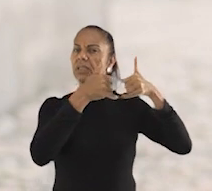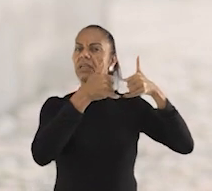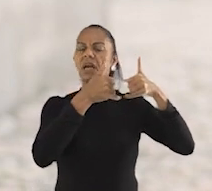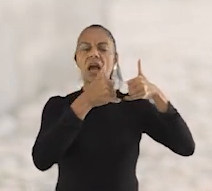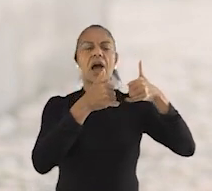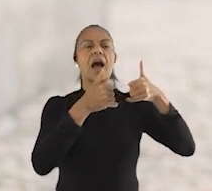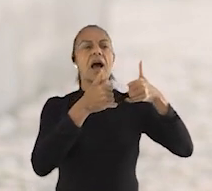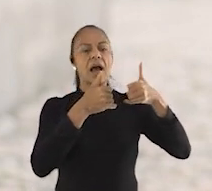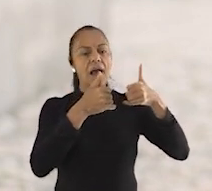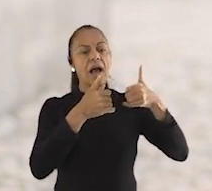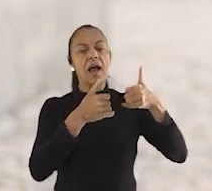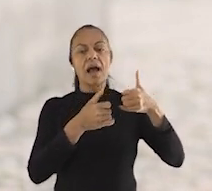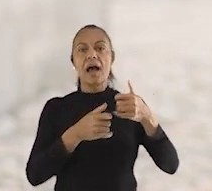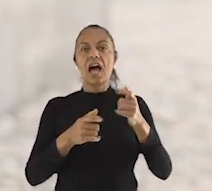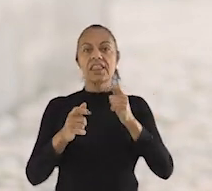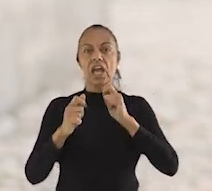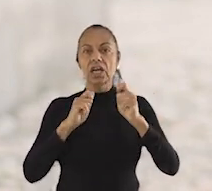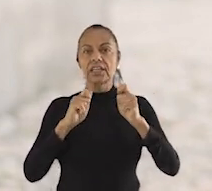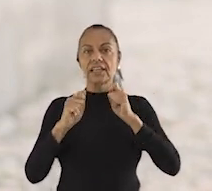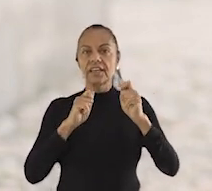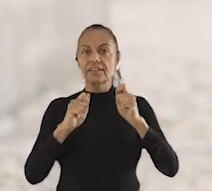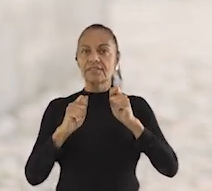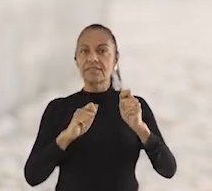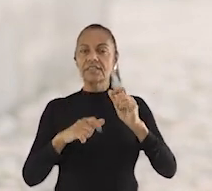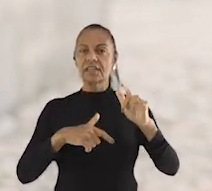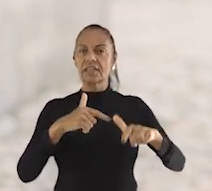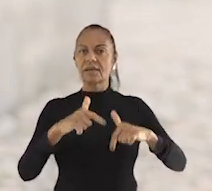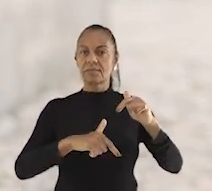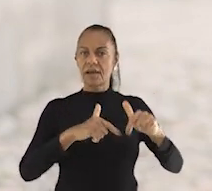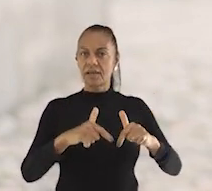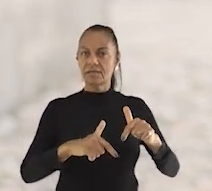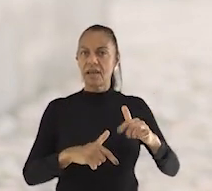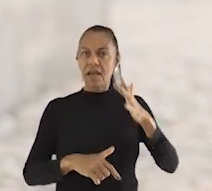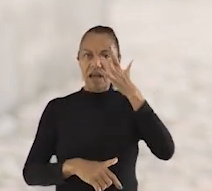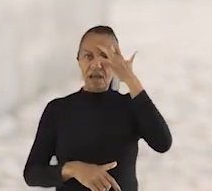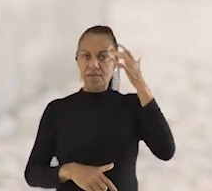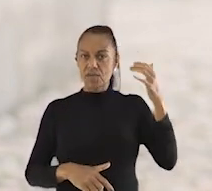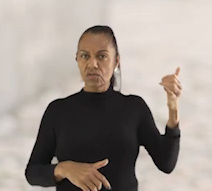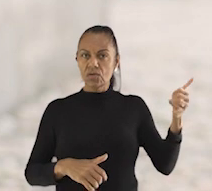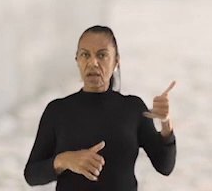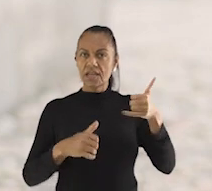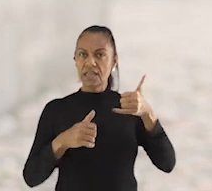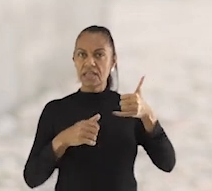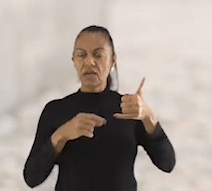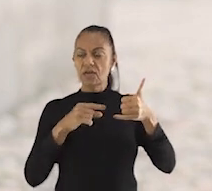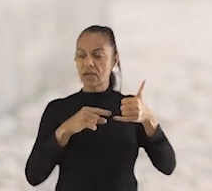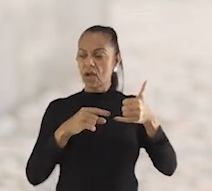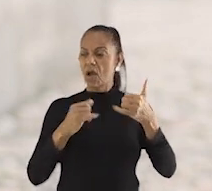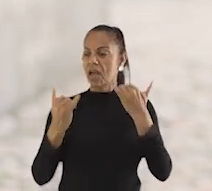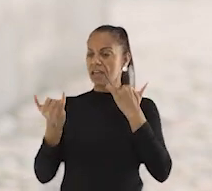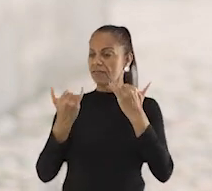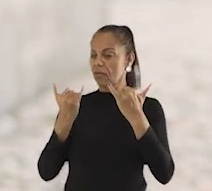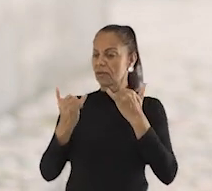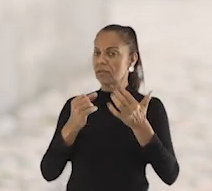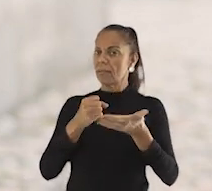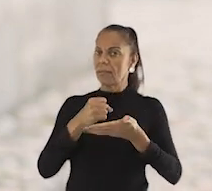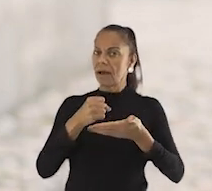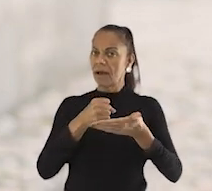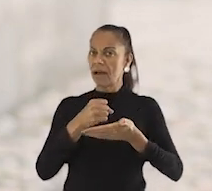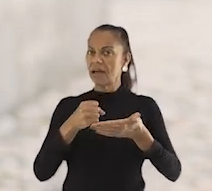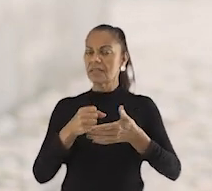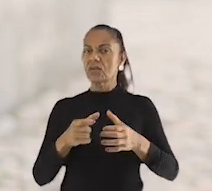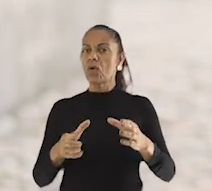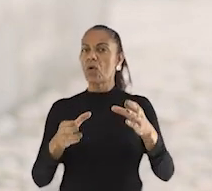Então, um dia, ele recebe uma ligação de uma pessoa o convidando para uma entrevista de emprego. A pessoa que